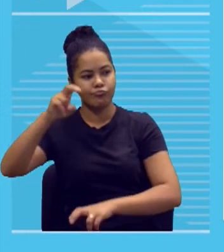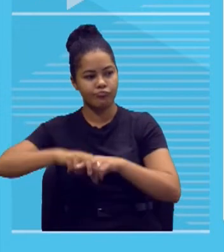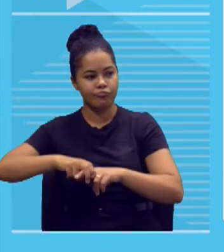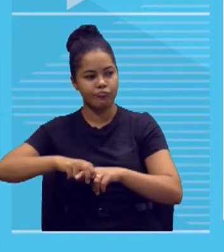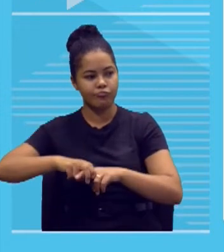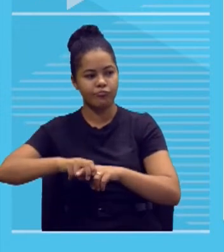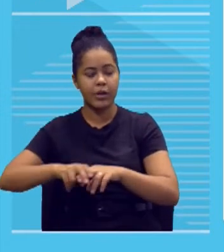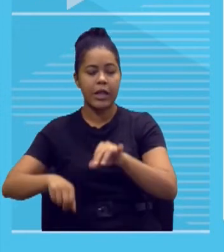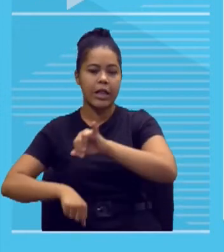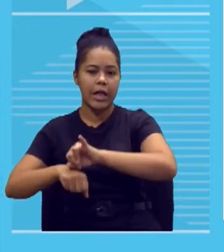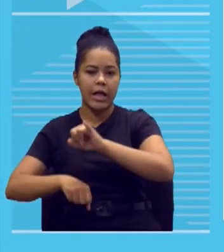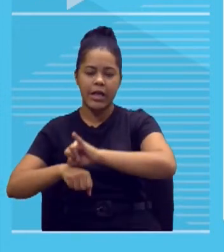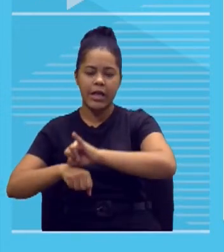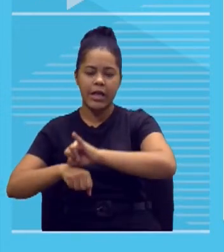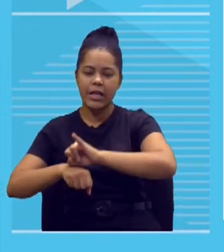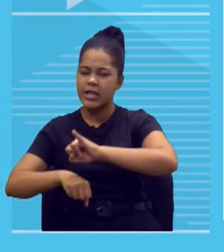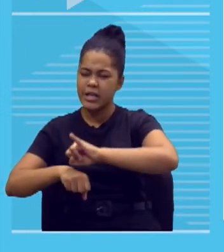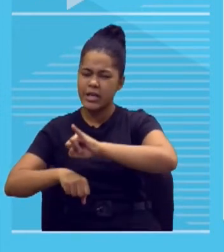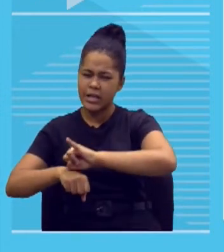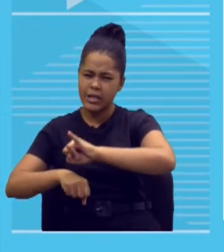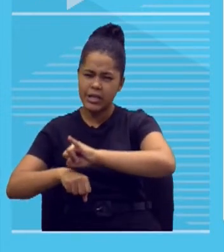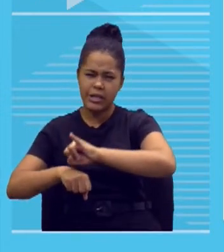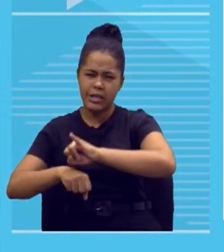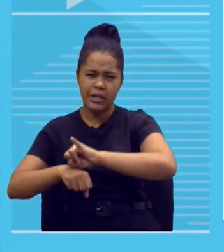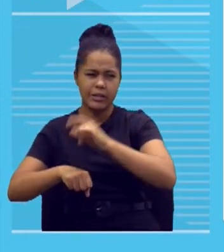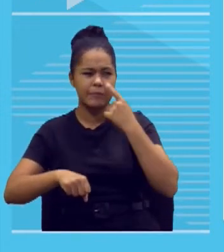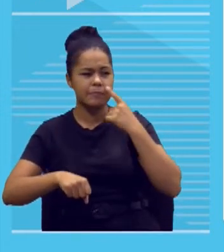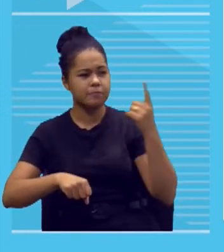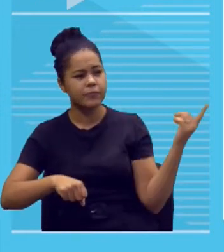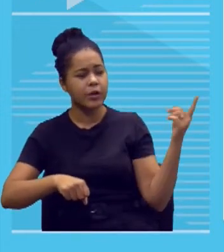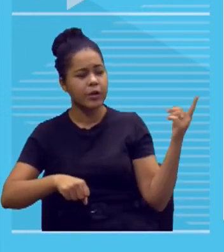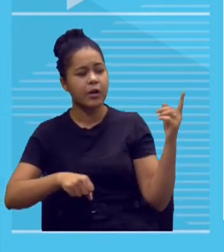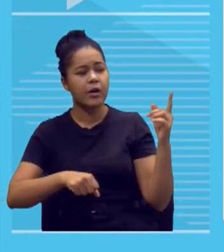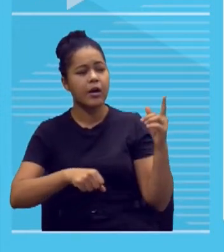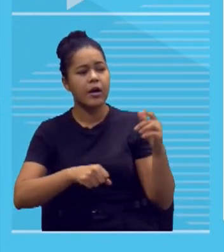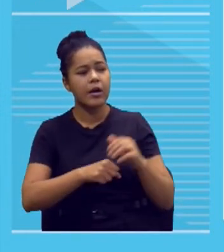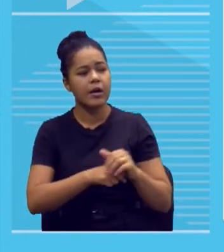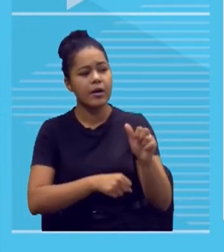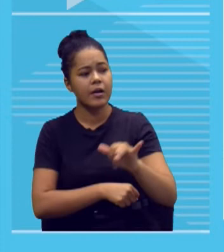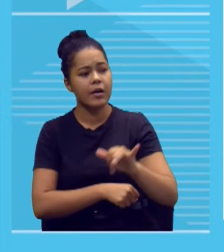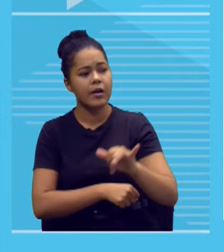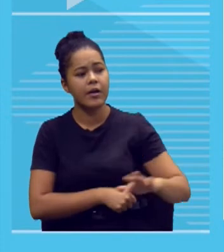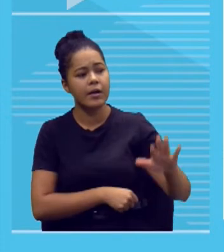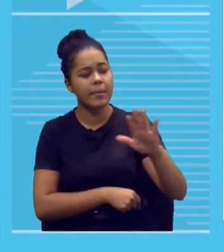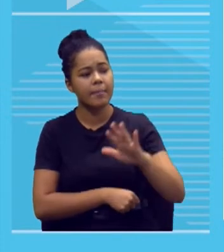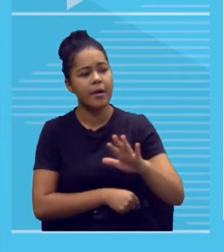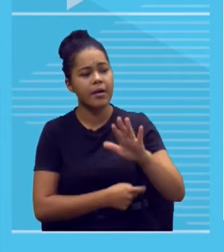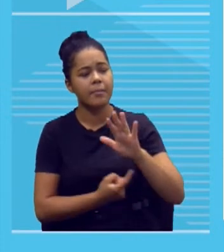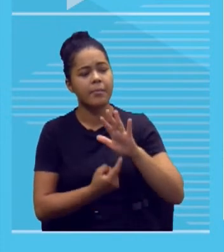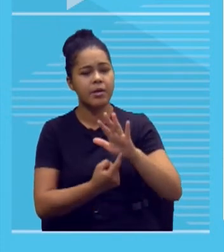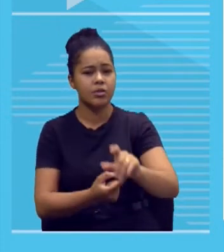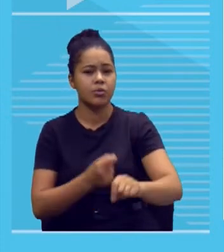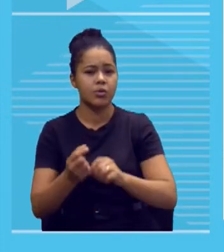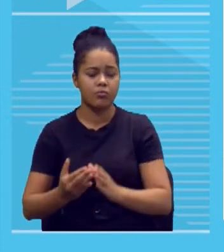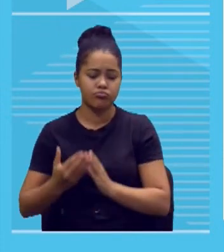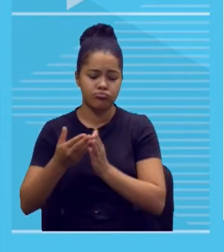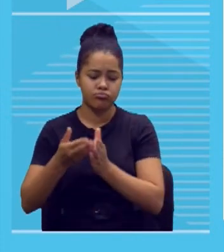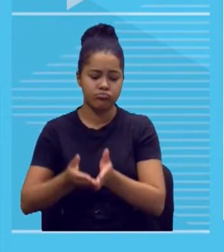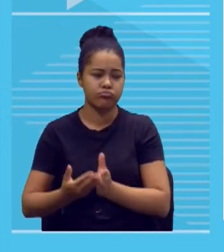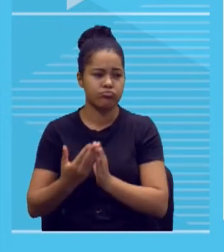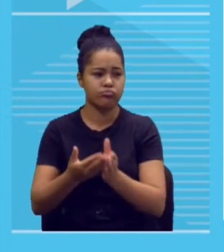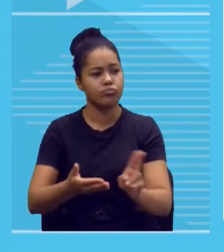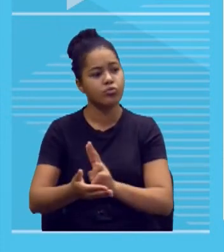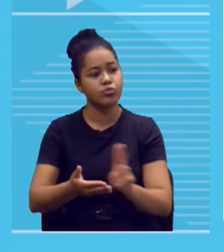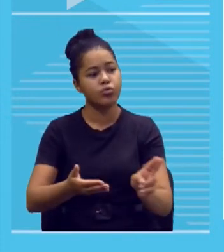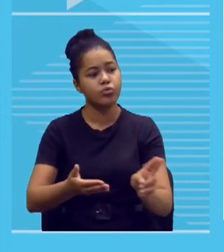o navio que ele viajou o hms beagle tá que o nome dele hms Beagle o Bingo